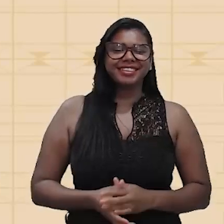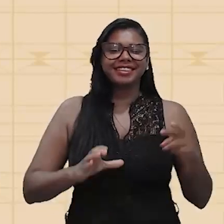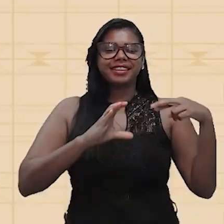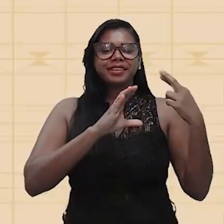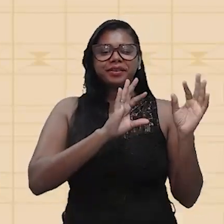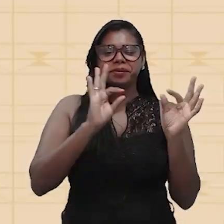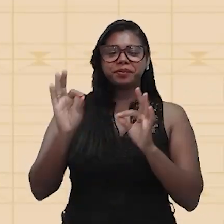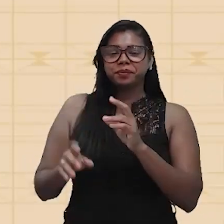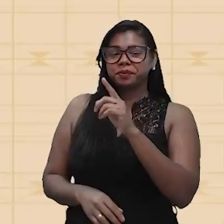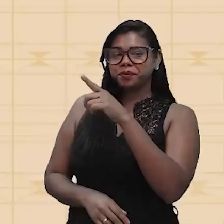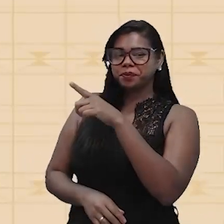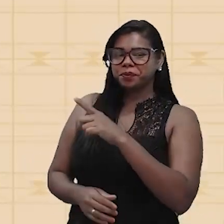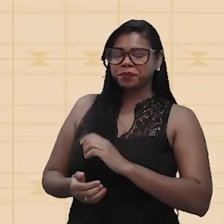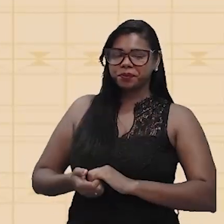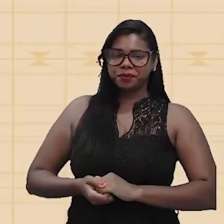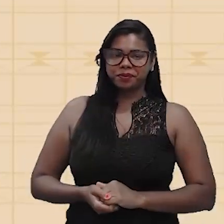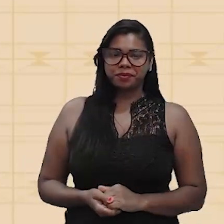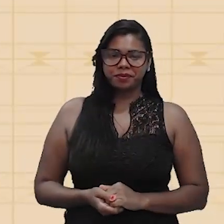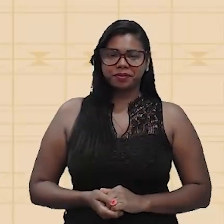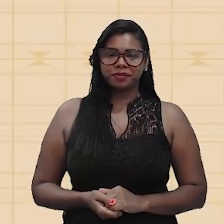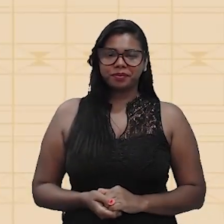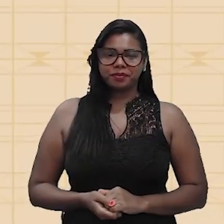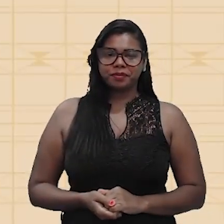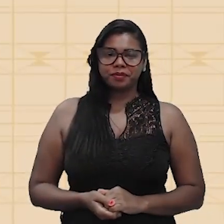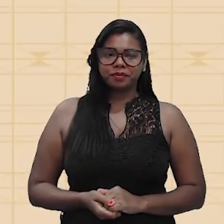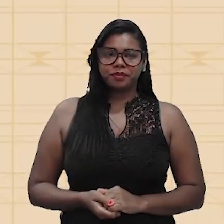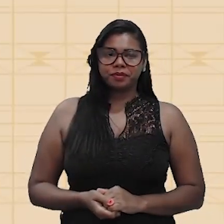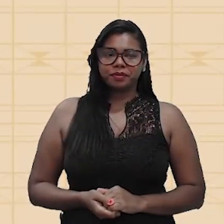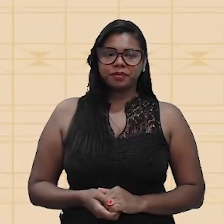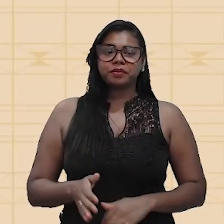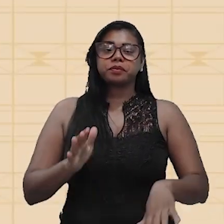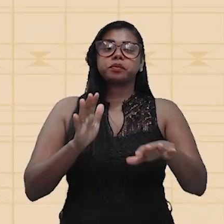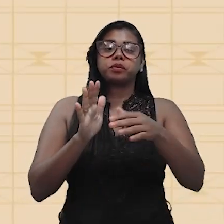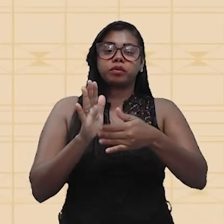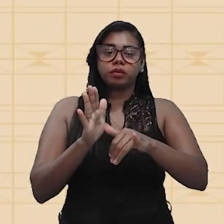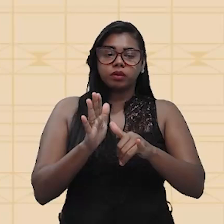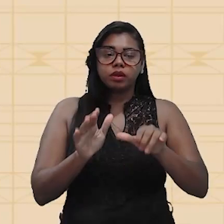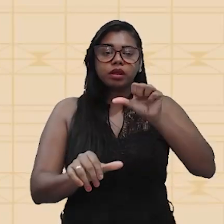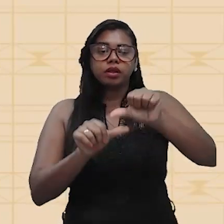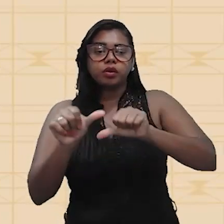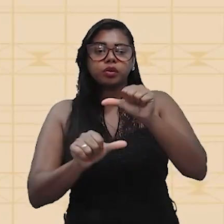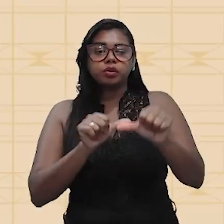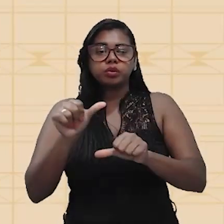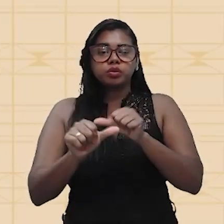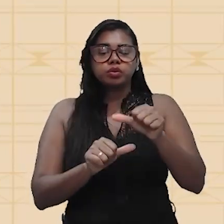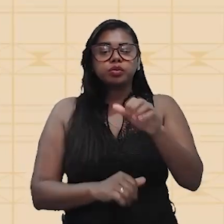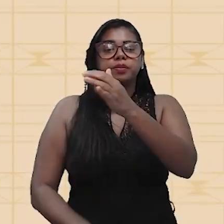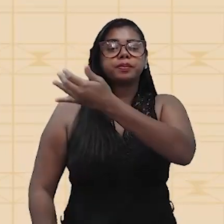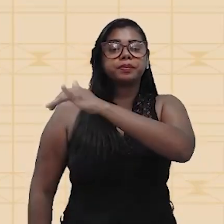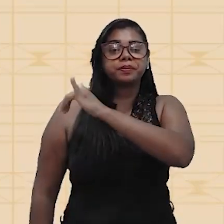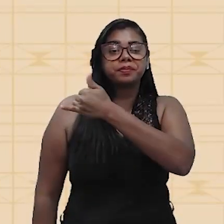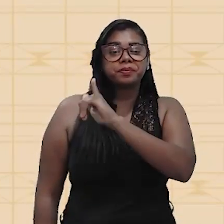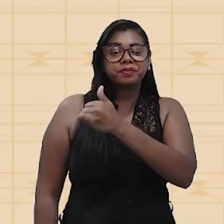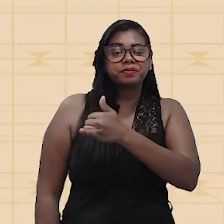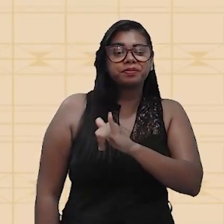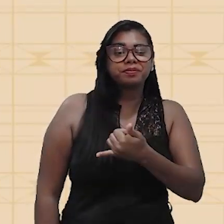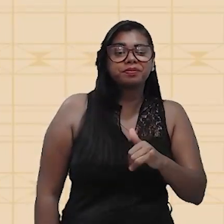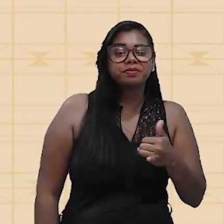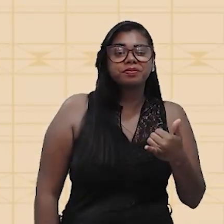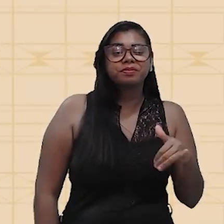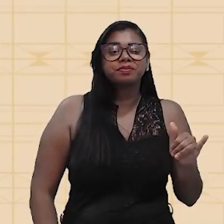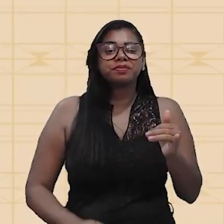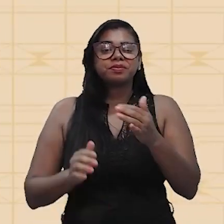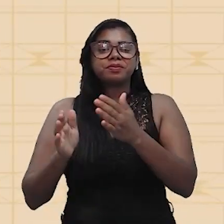Olha lá, o gerador é aquele componente que vai fazer o quê? Transformar energias, qualquer modalidade em